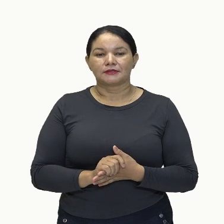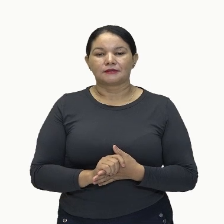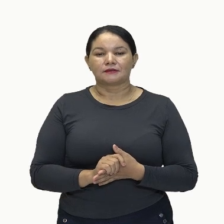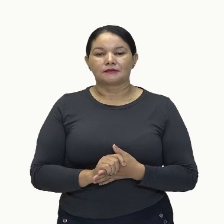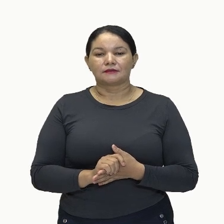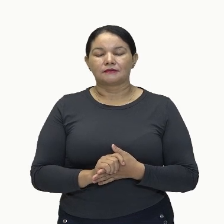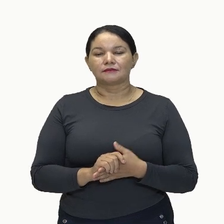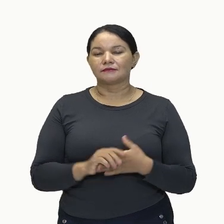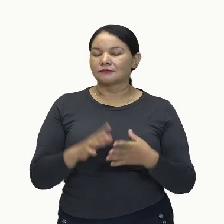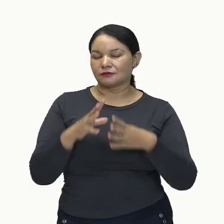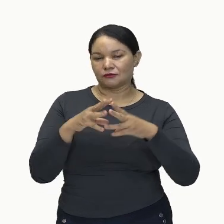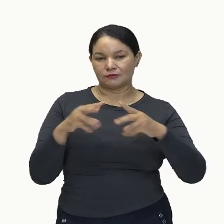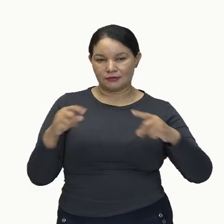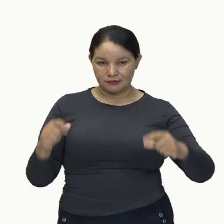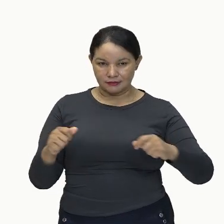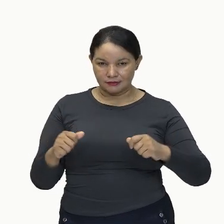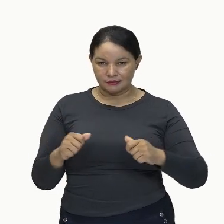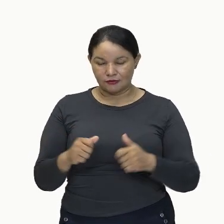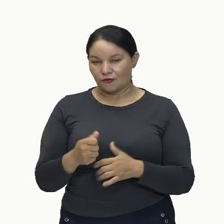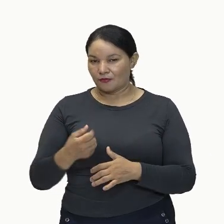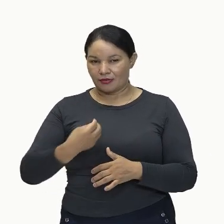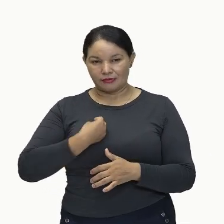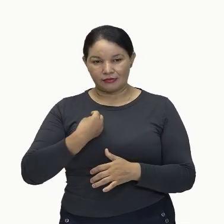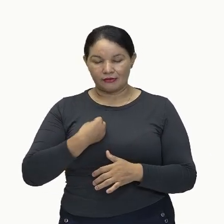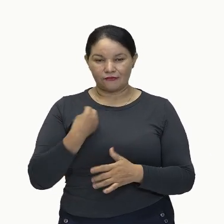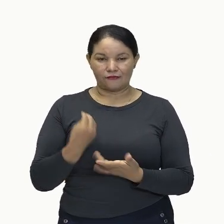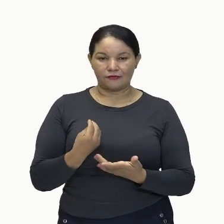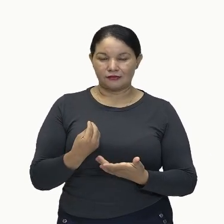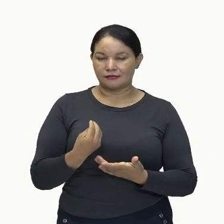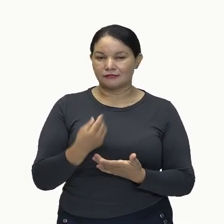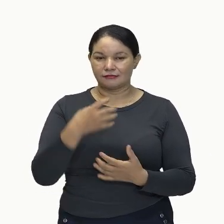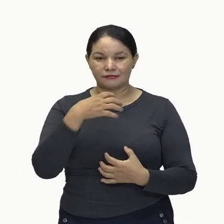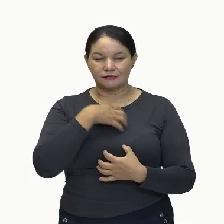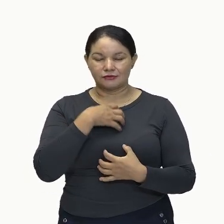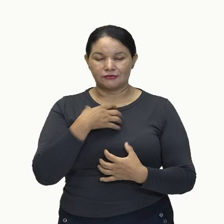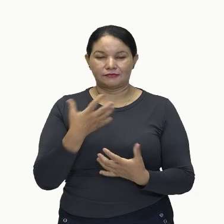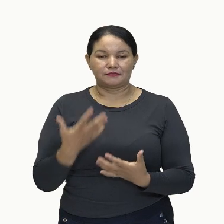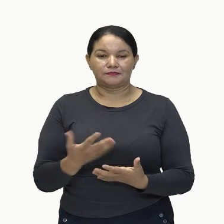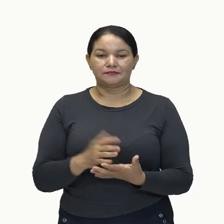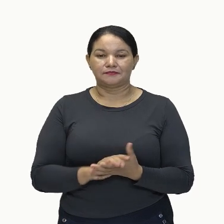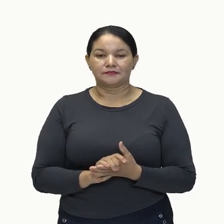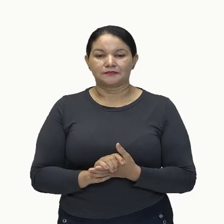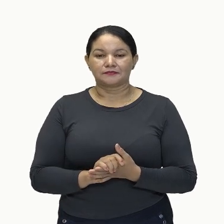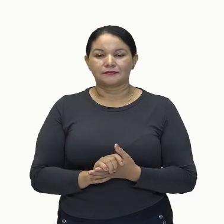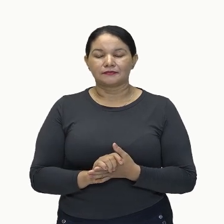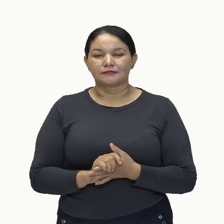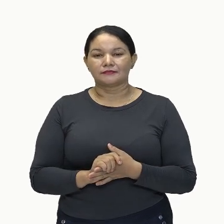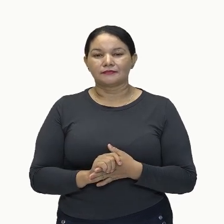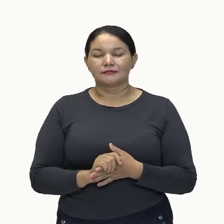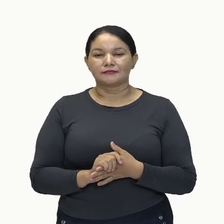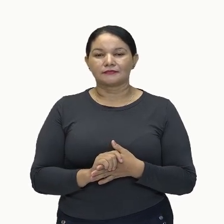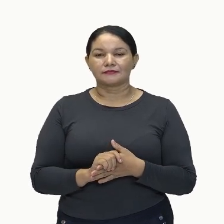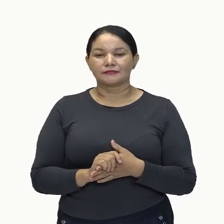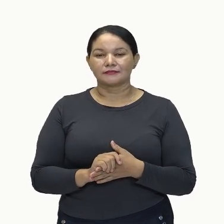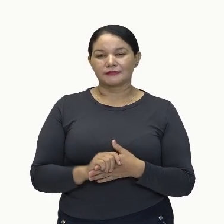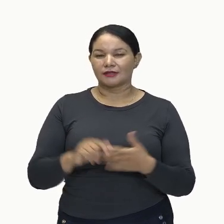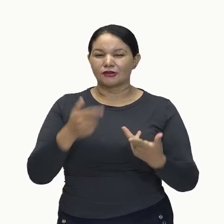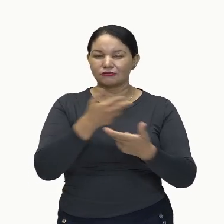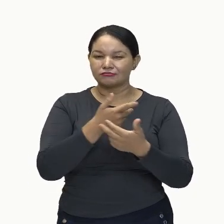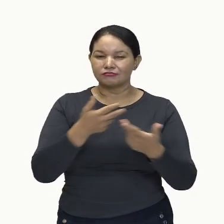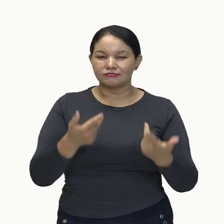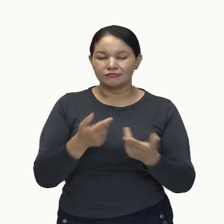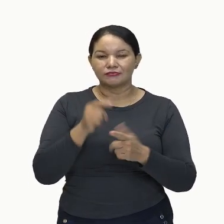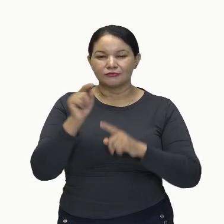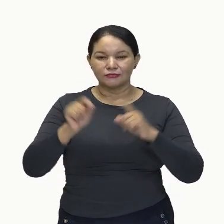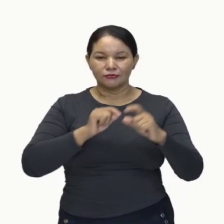fim, escorraçada pela vida excessiva dos sentidos. Das partes profundas do ser, lhe vinham